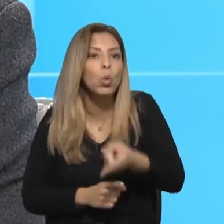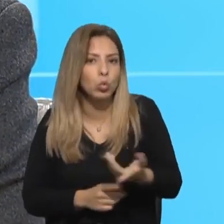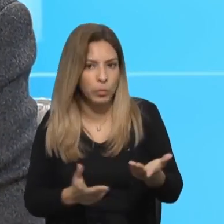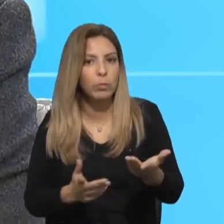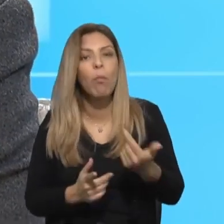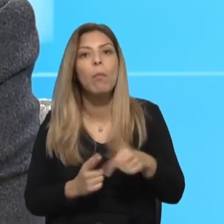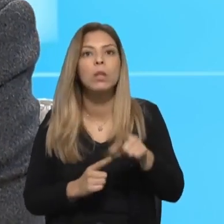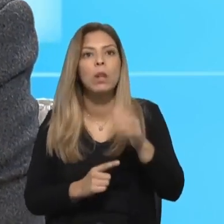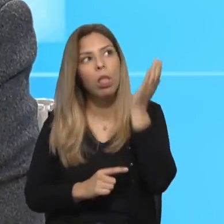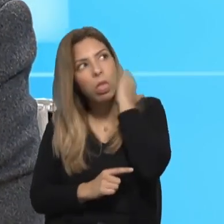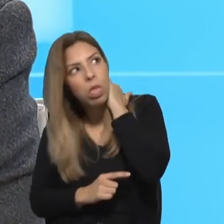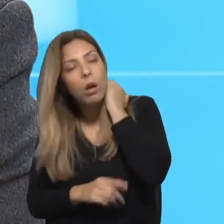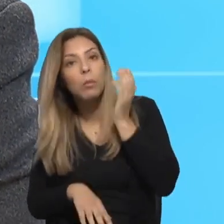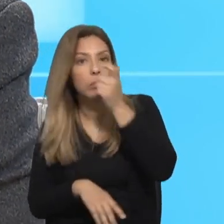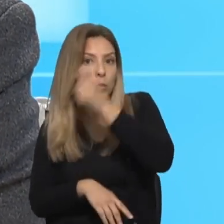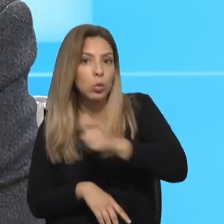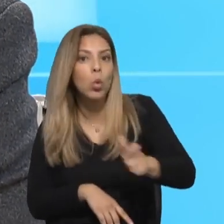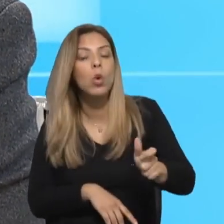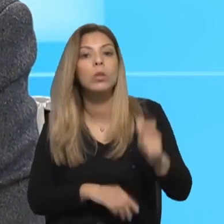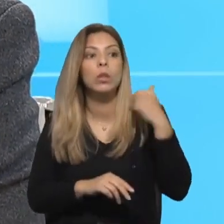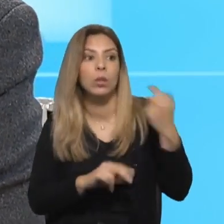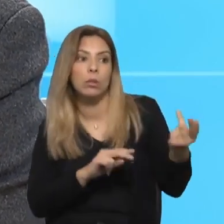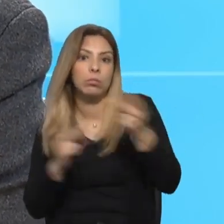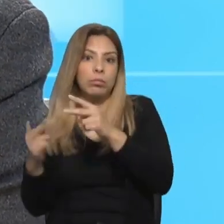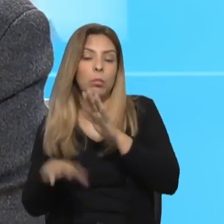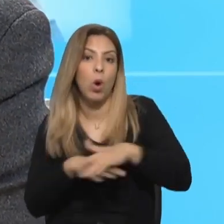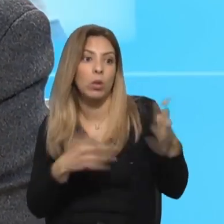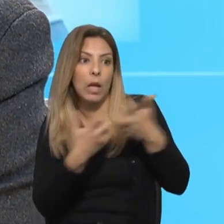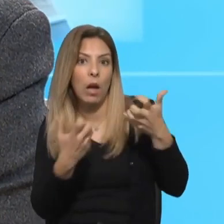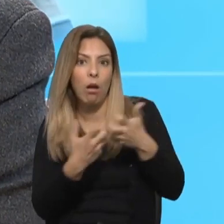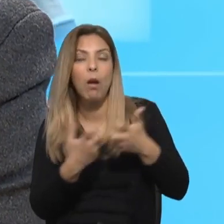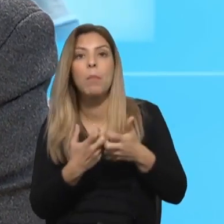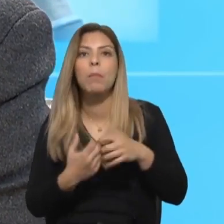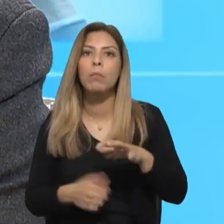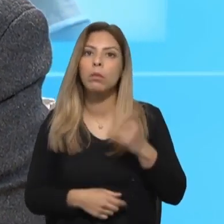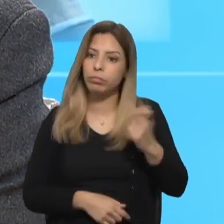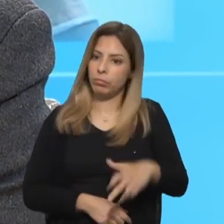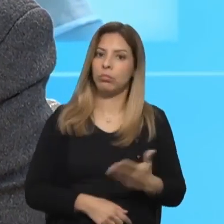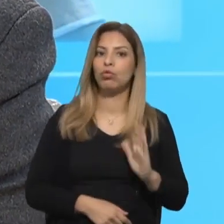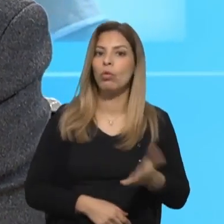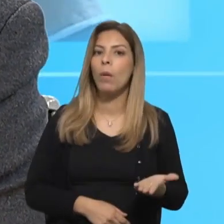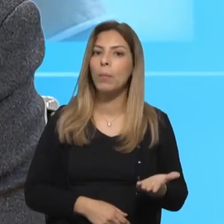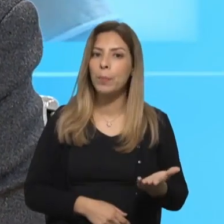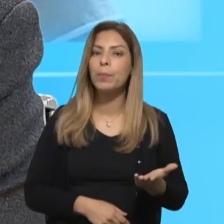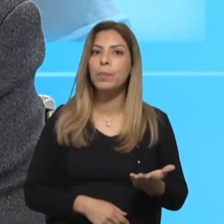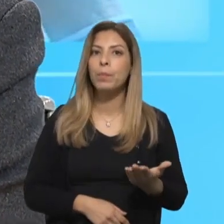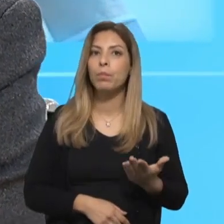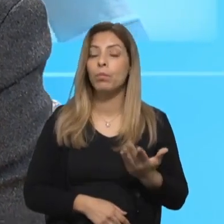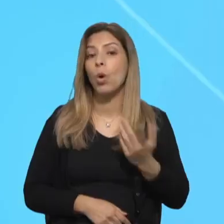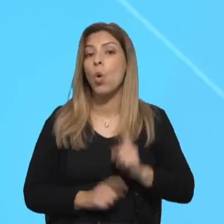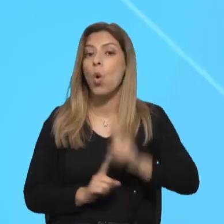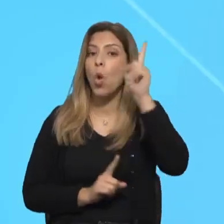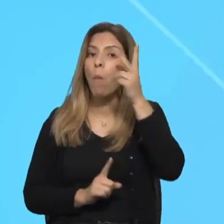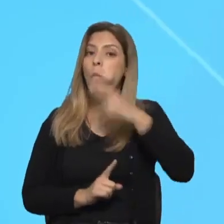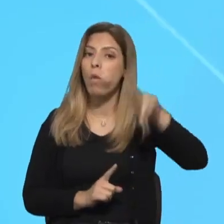a migrar, e também no contexto da lusofonia temos tido esta experiência, nomeadamente no norte de Moçambique,